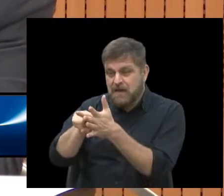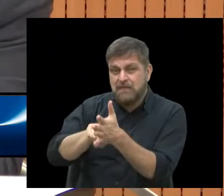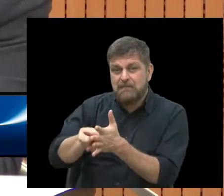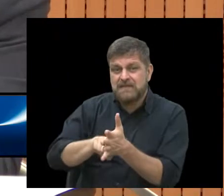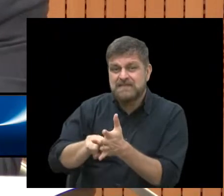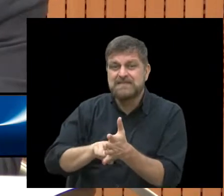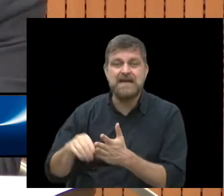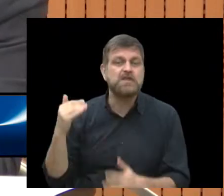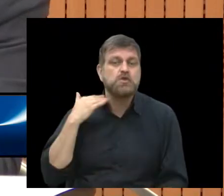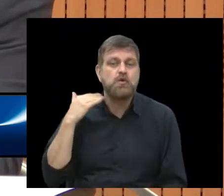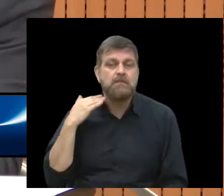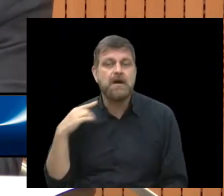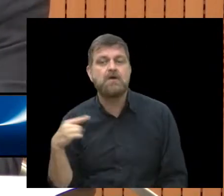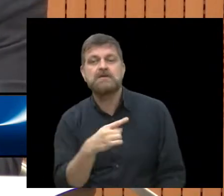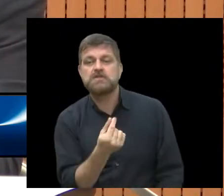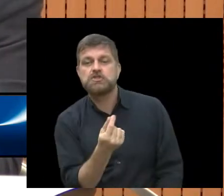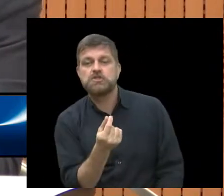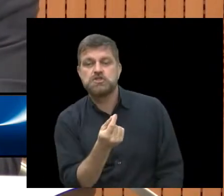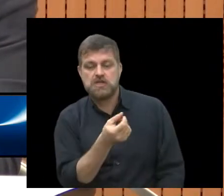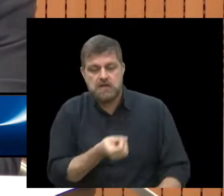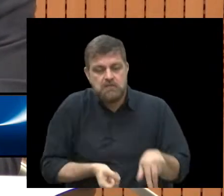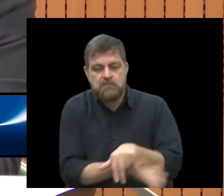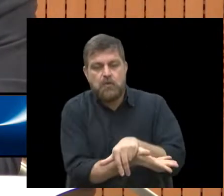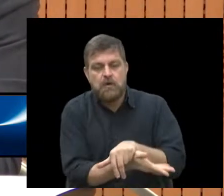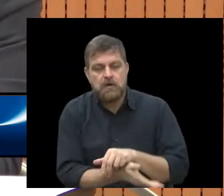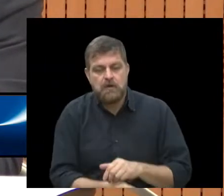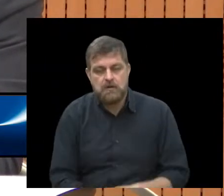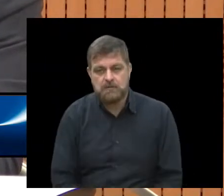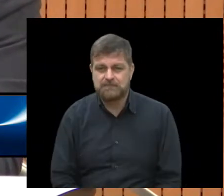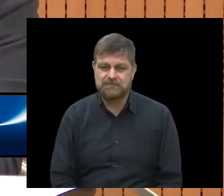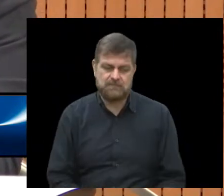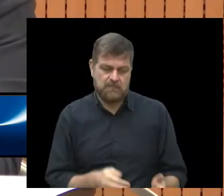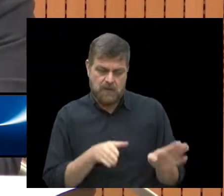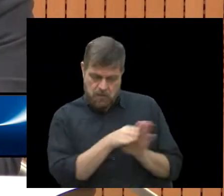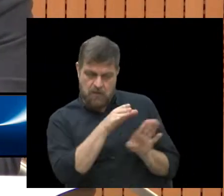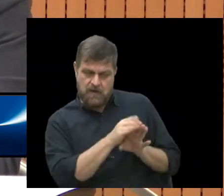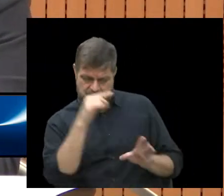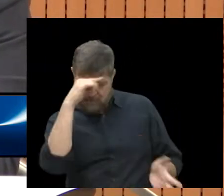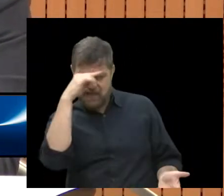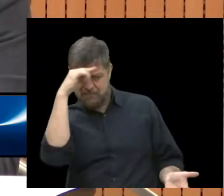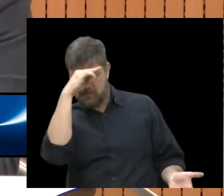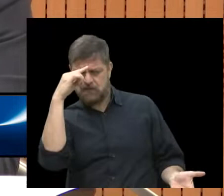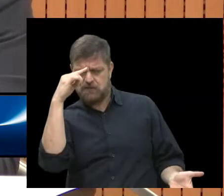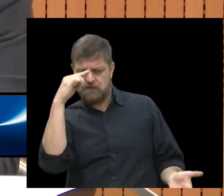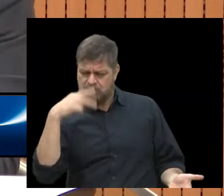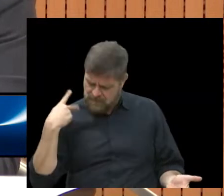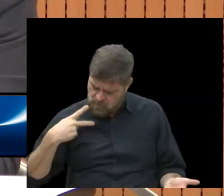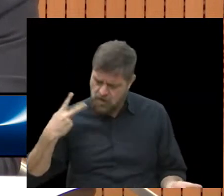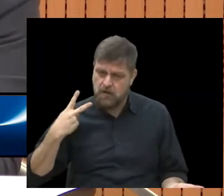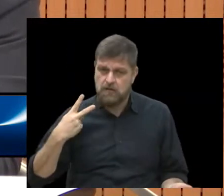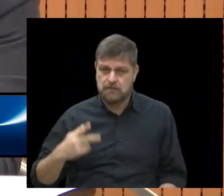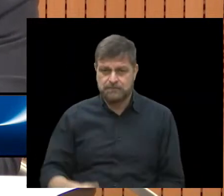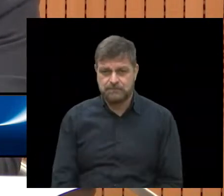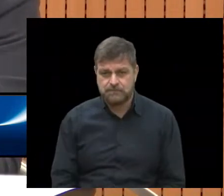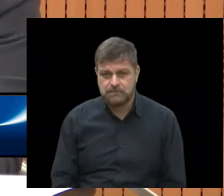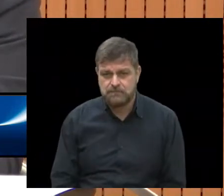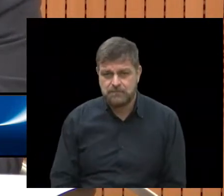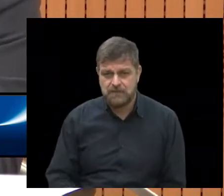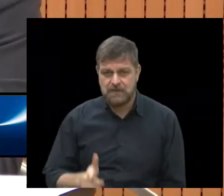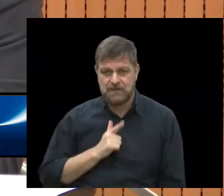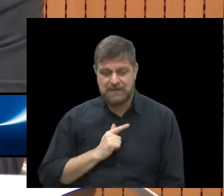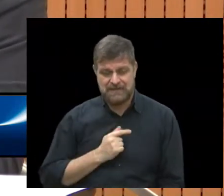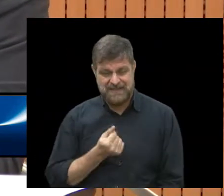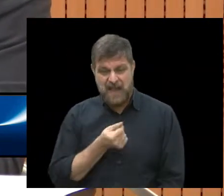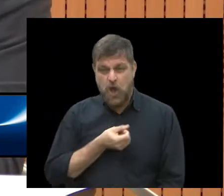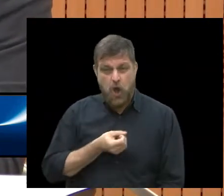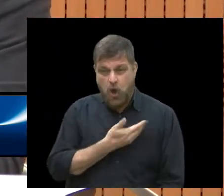do banco dele se tinha dinheiro ilícito. Vereador Felipe, a vantagem indevida da